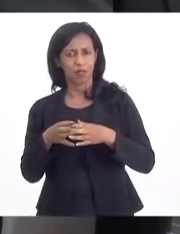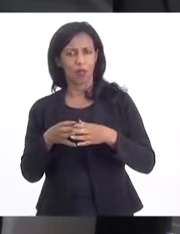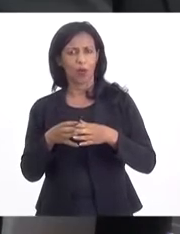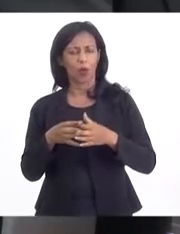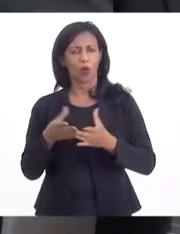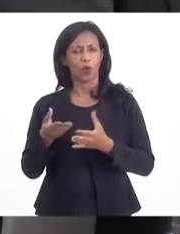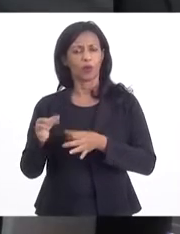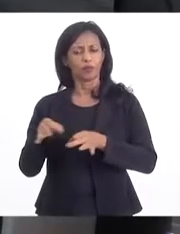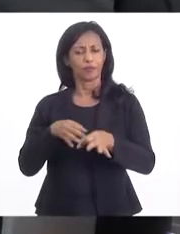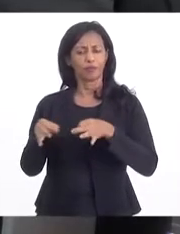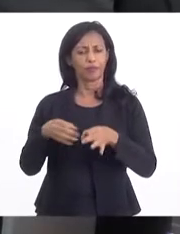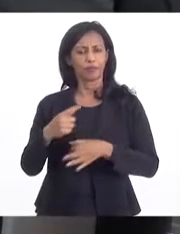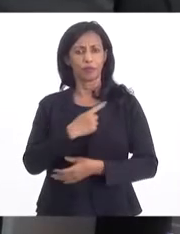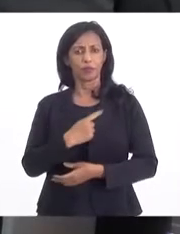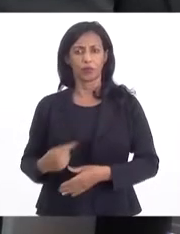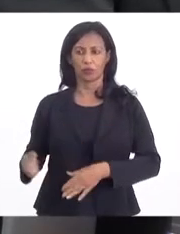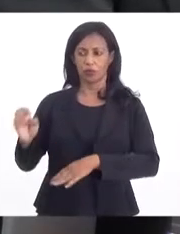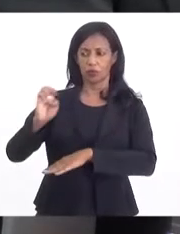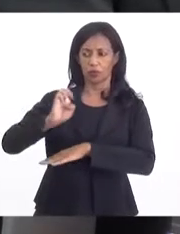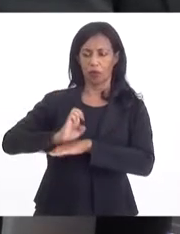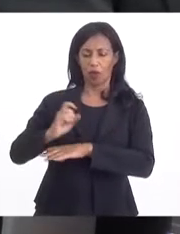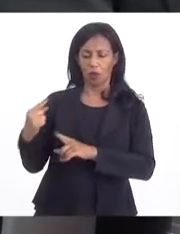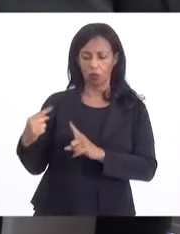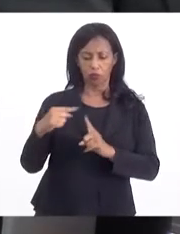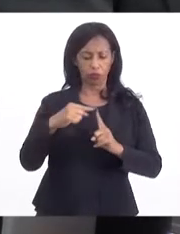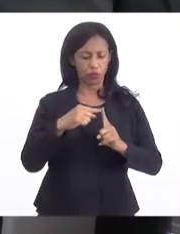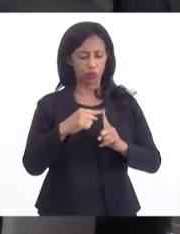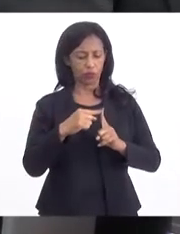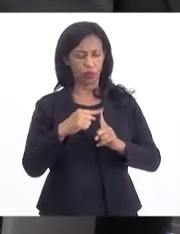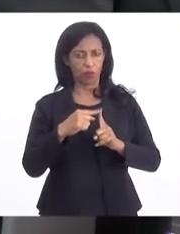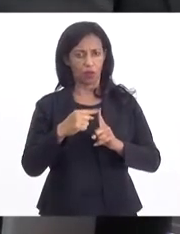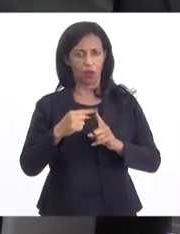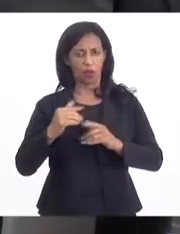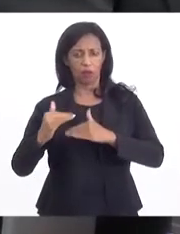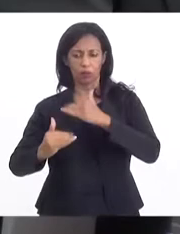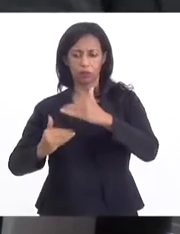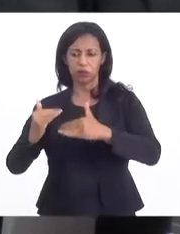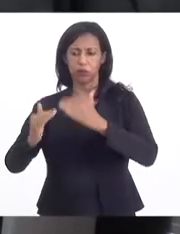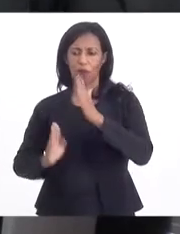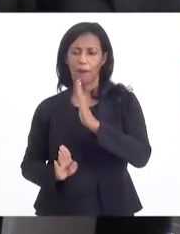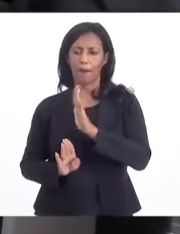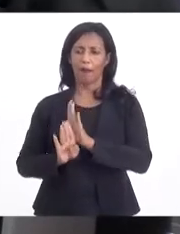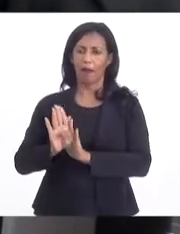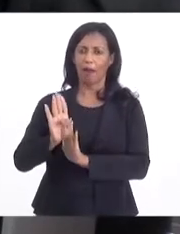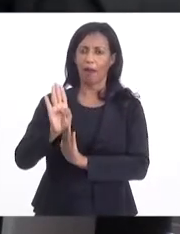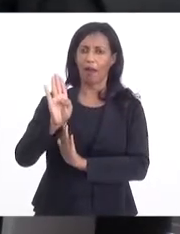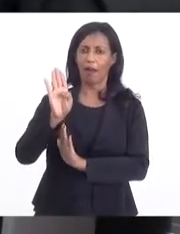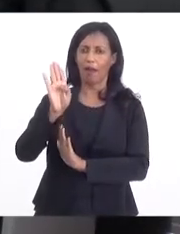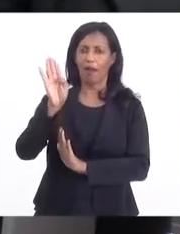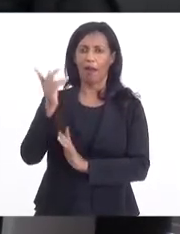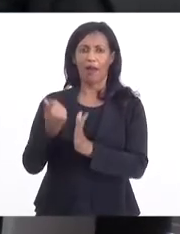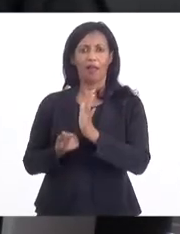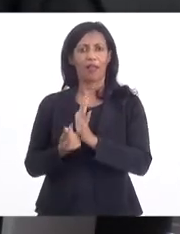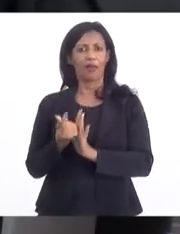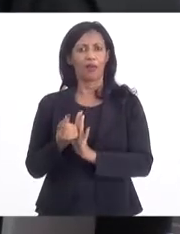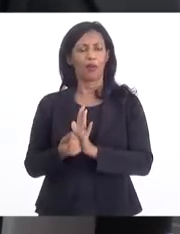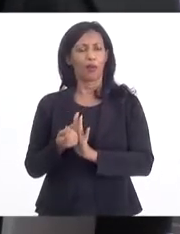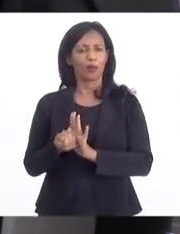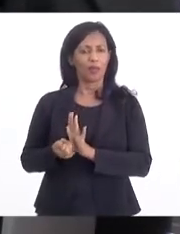pelo governo do Estado que objetiva alavancar a economia fluminense nos